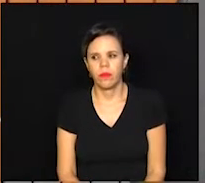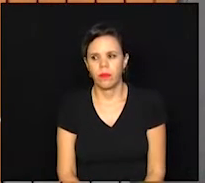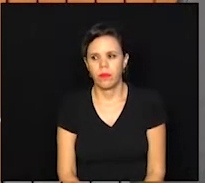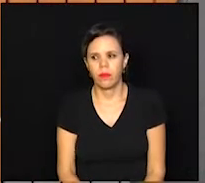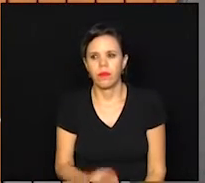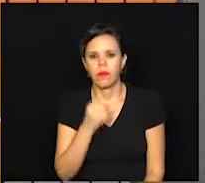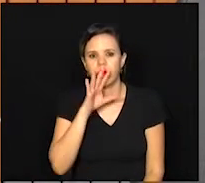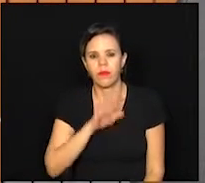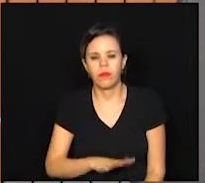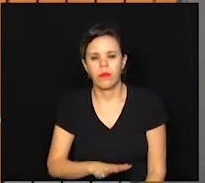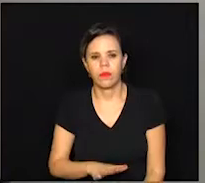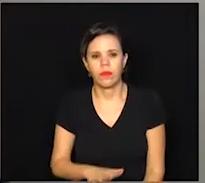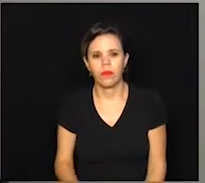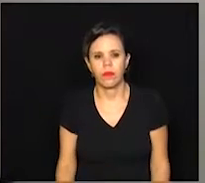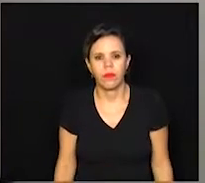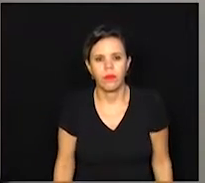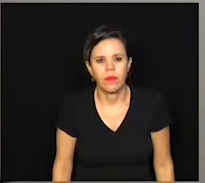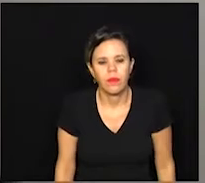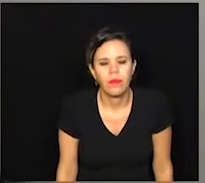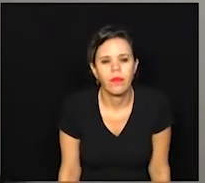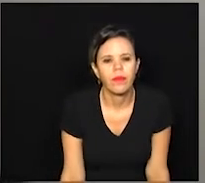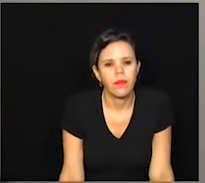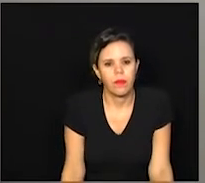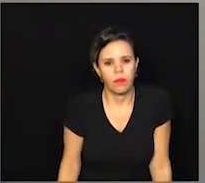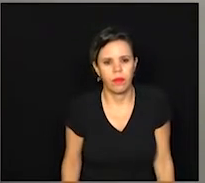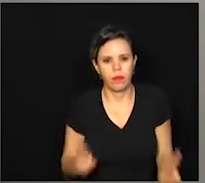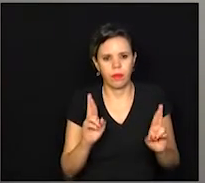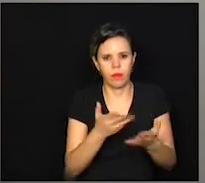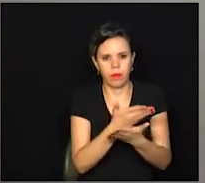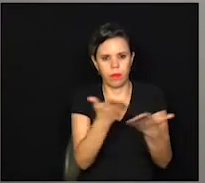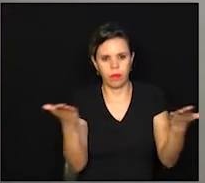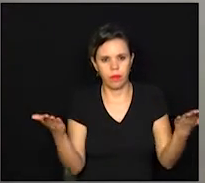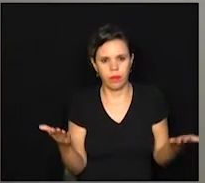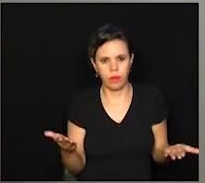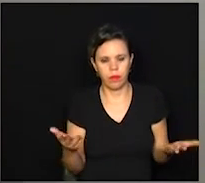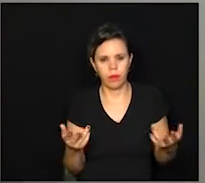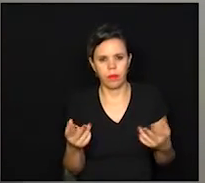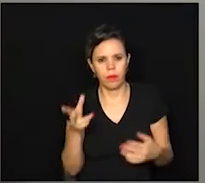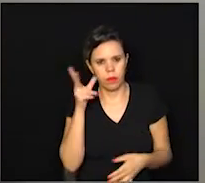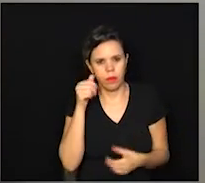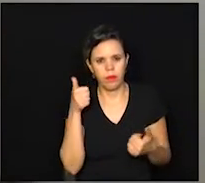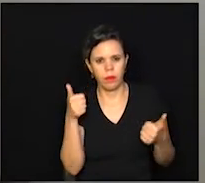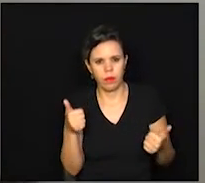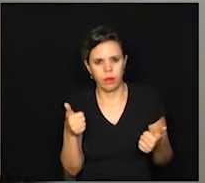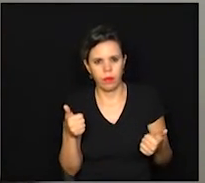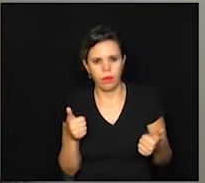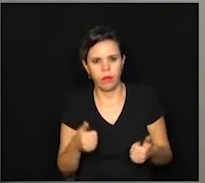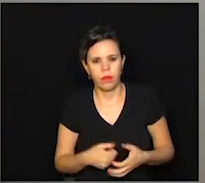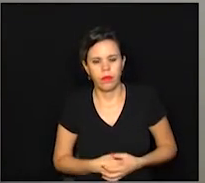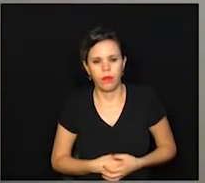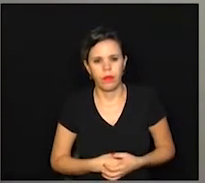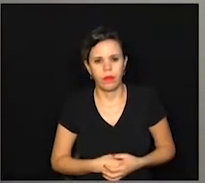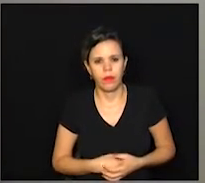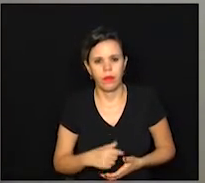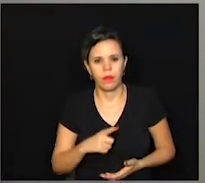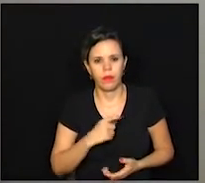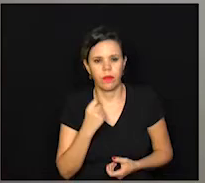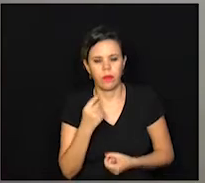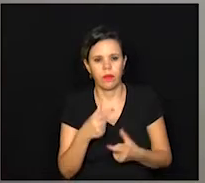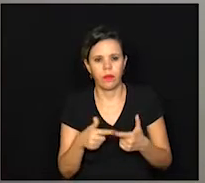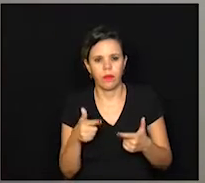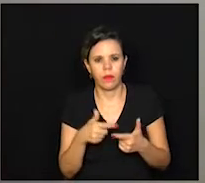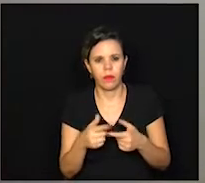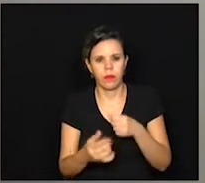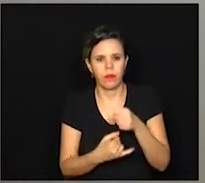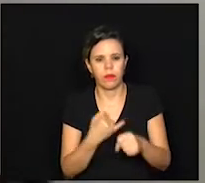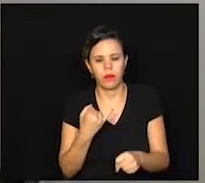Boa tarde, espero que vocês estejam me ouvindo e me vendo. Eu tive alguns problemas na